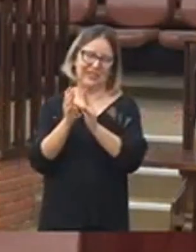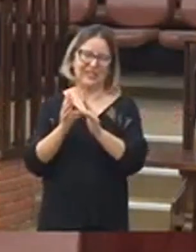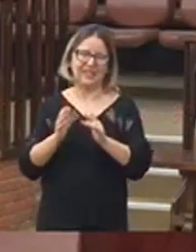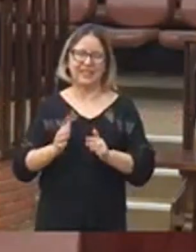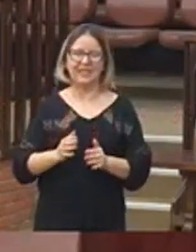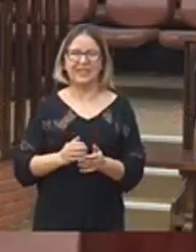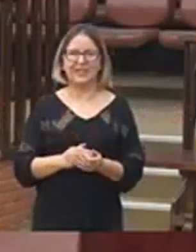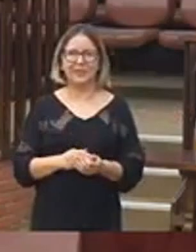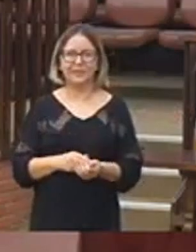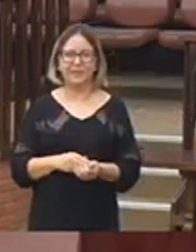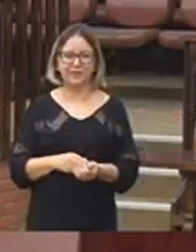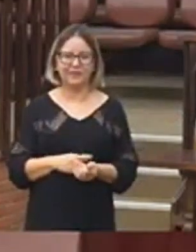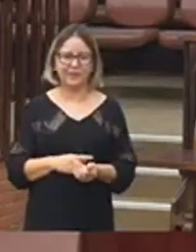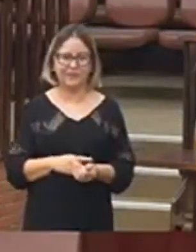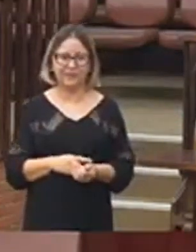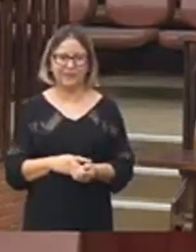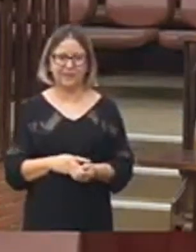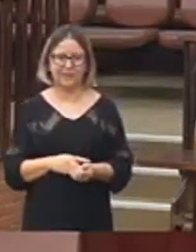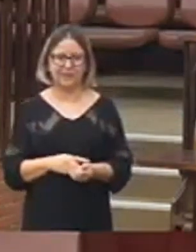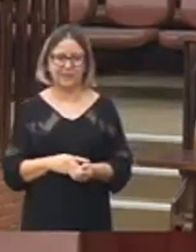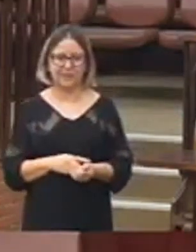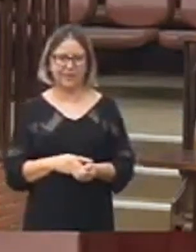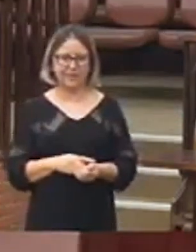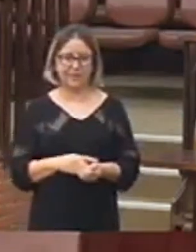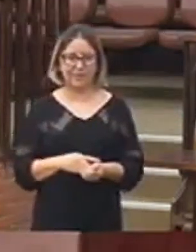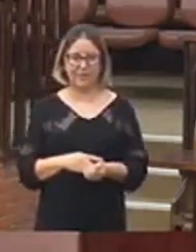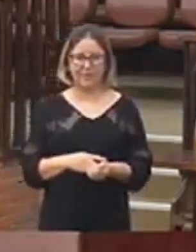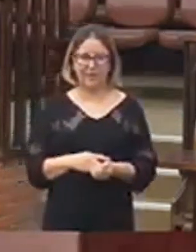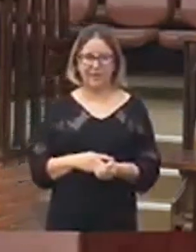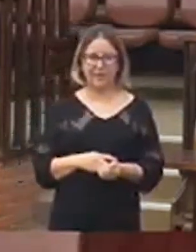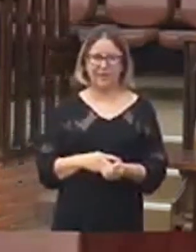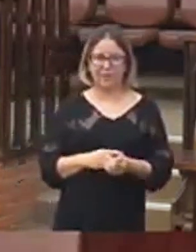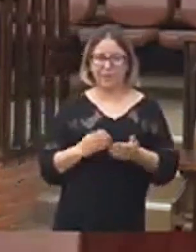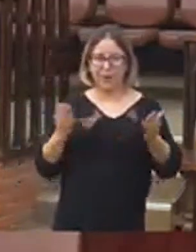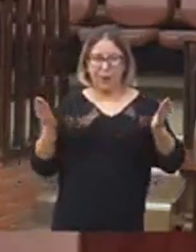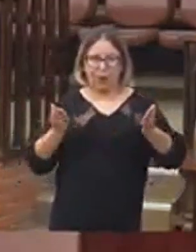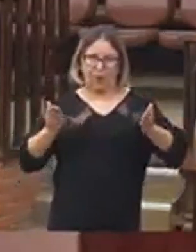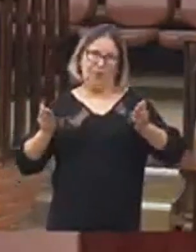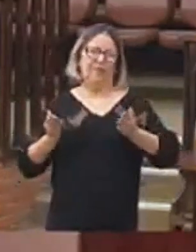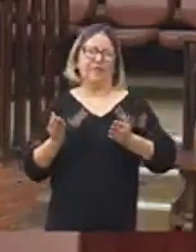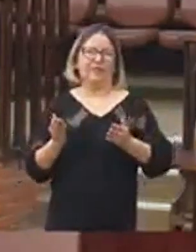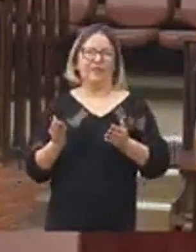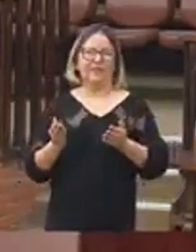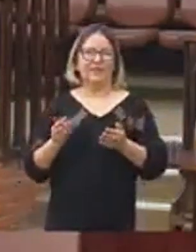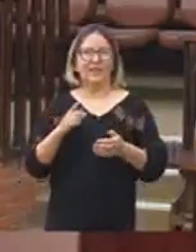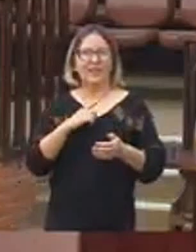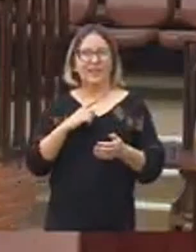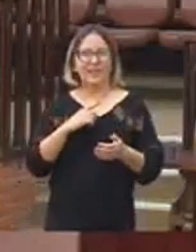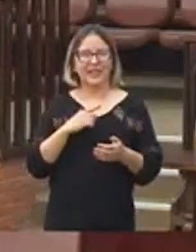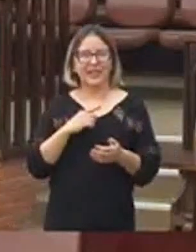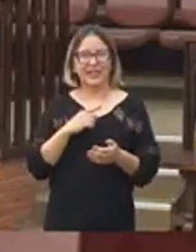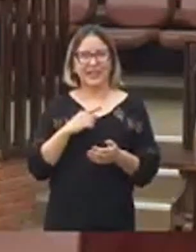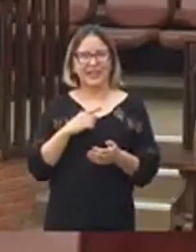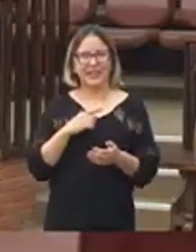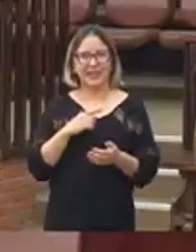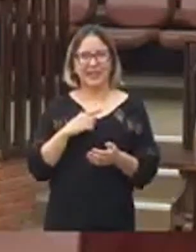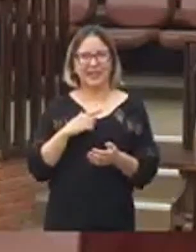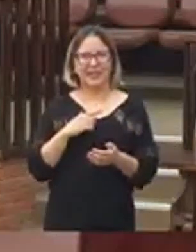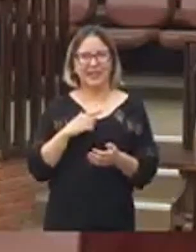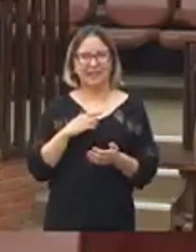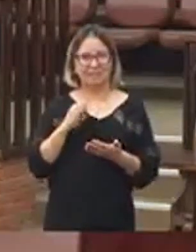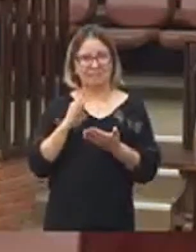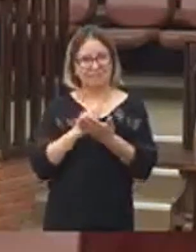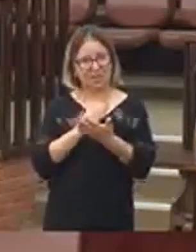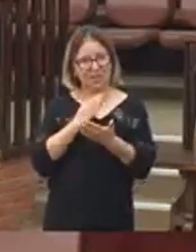Existe hoje no campo da teologia alguns teólogos do Jesus